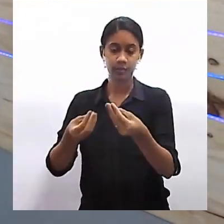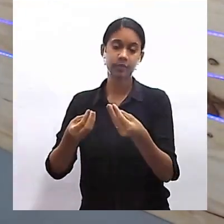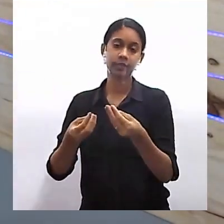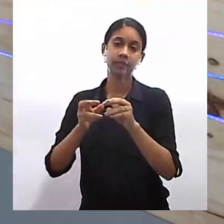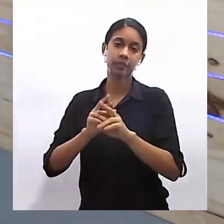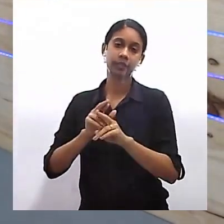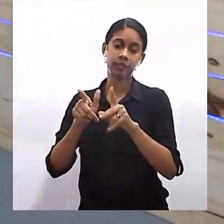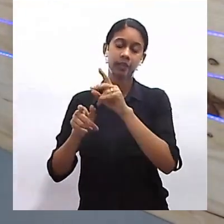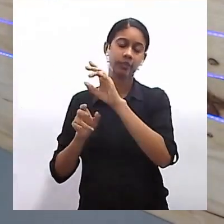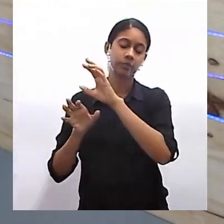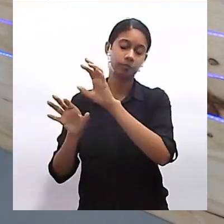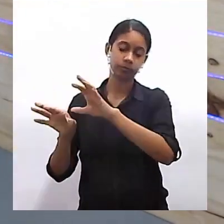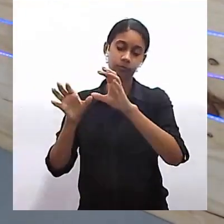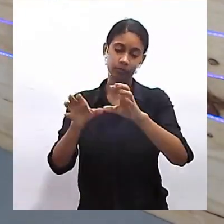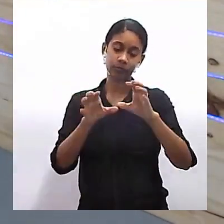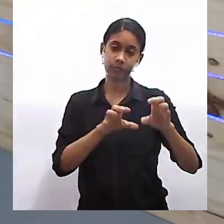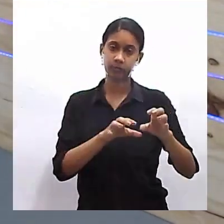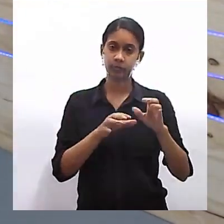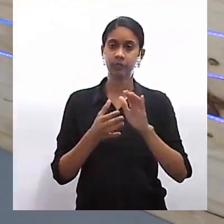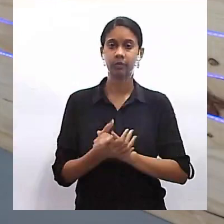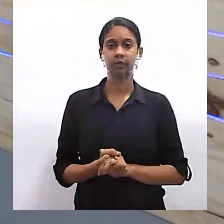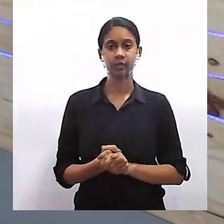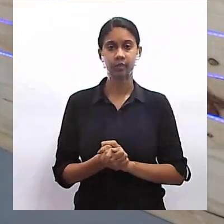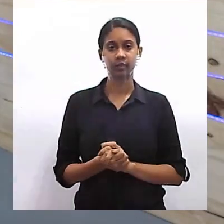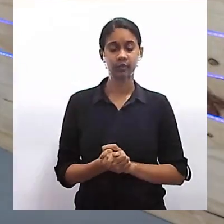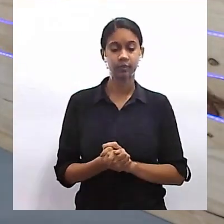Então, o frete é